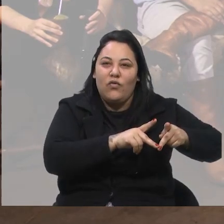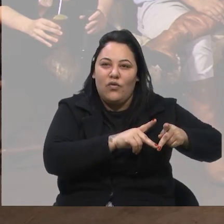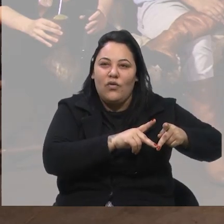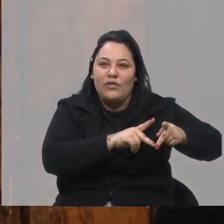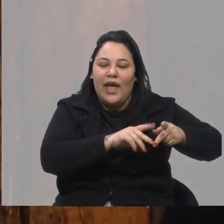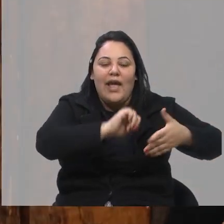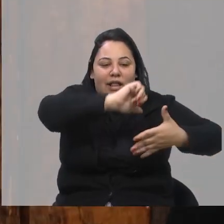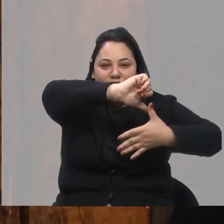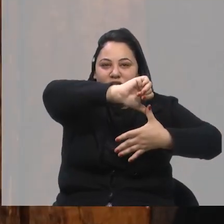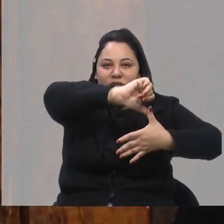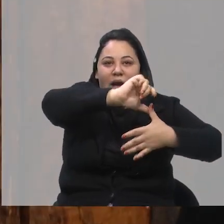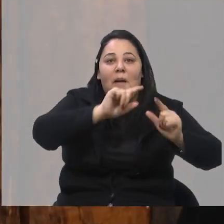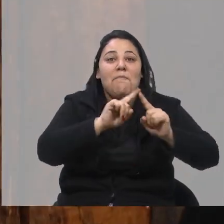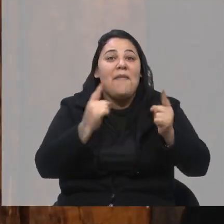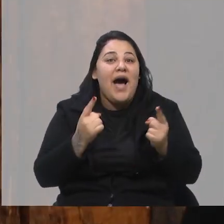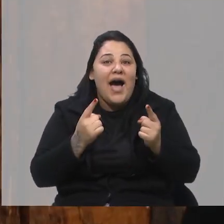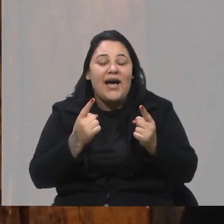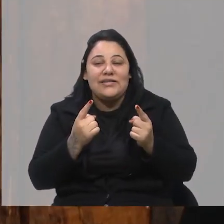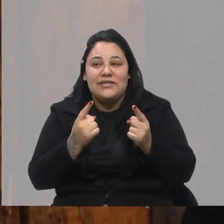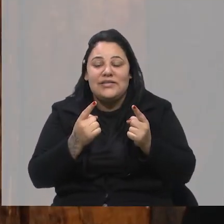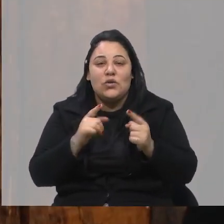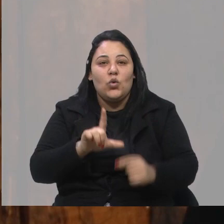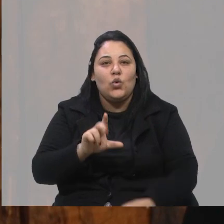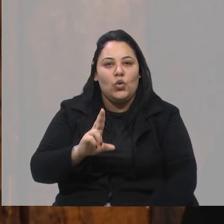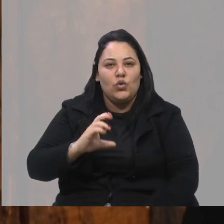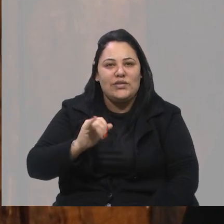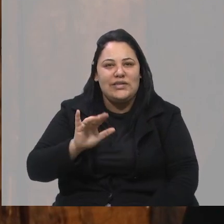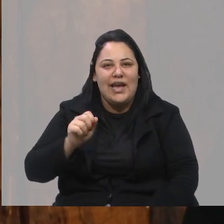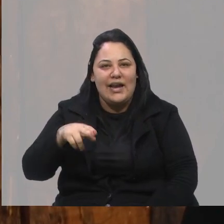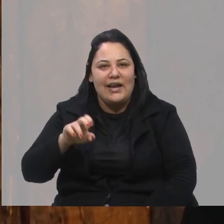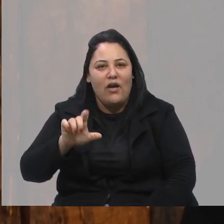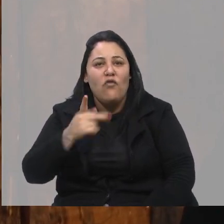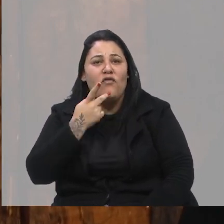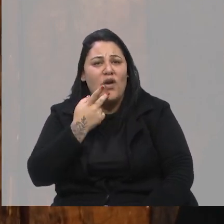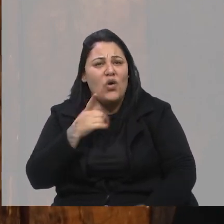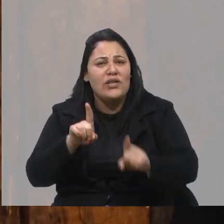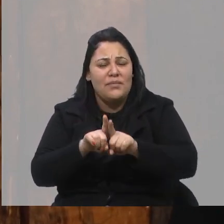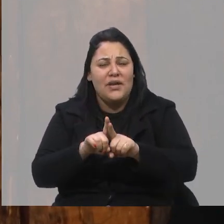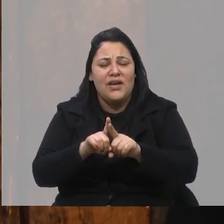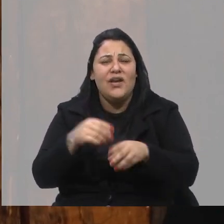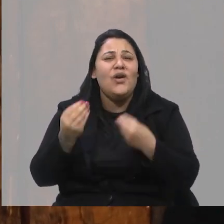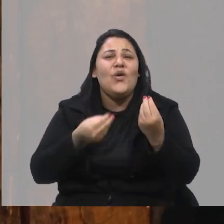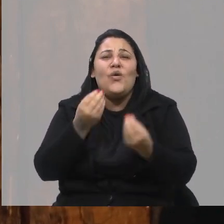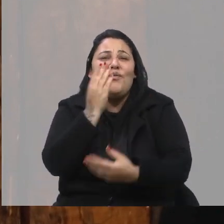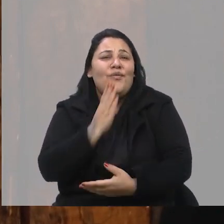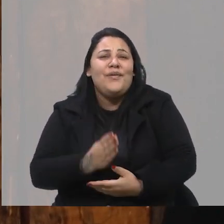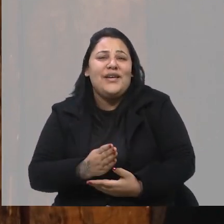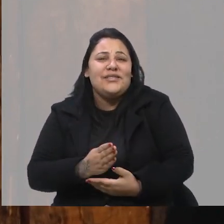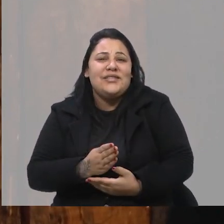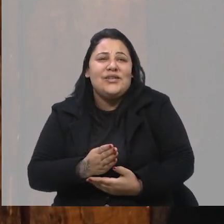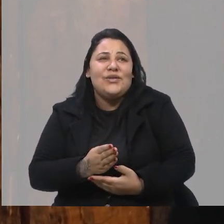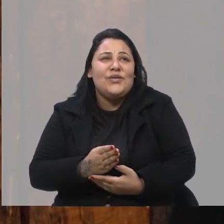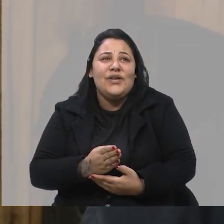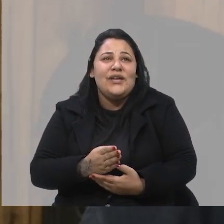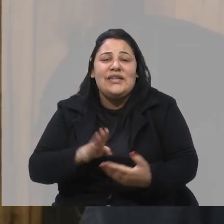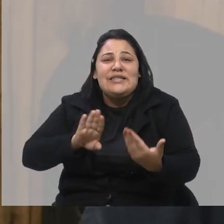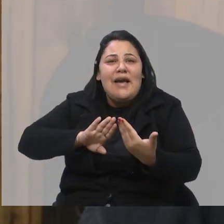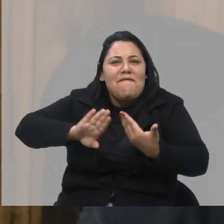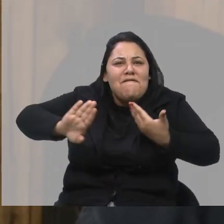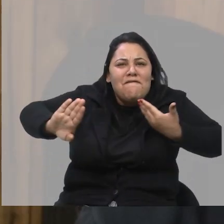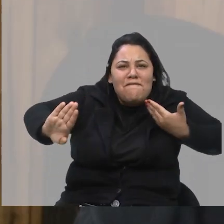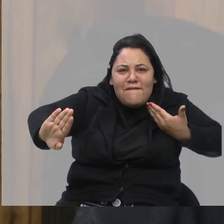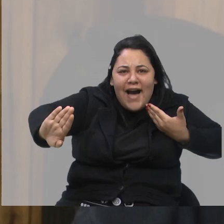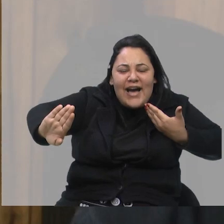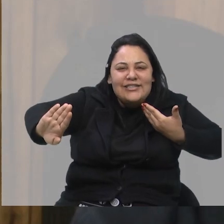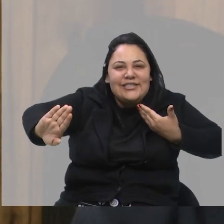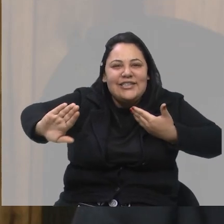o Lucianel, num programa que ele participou conosco, ele falou sobre isso. O quanto o Brasil, às vezes, se distancia do povo latino, como